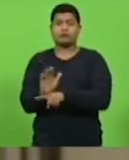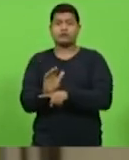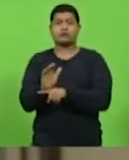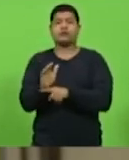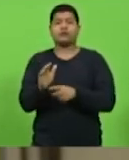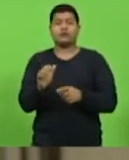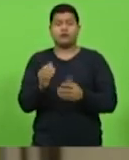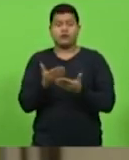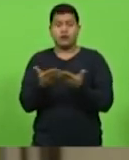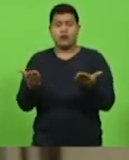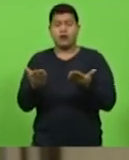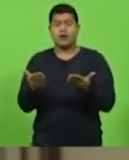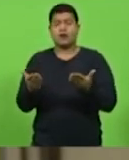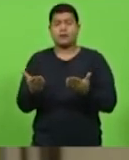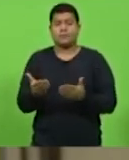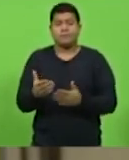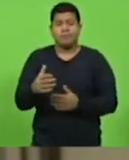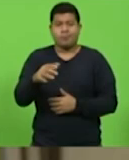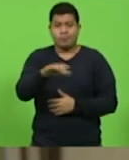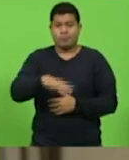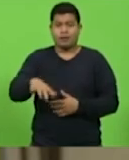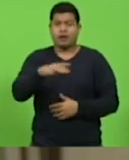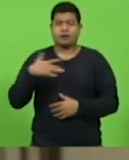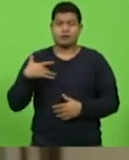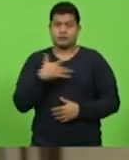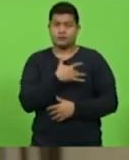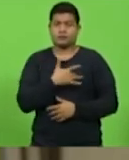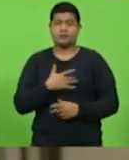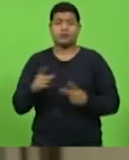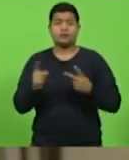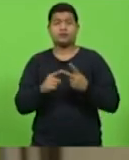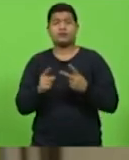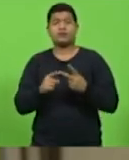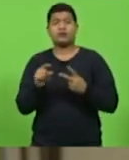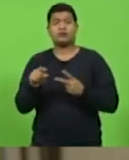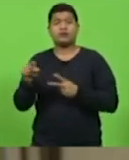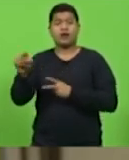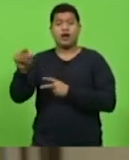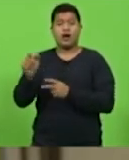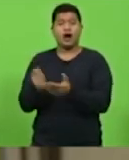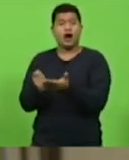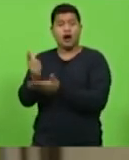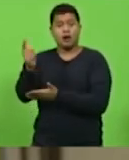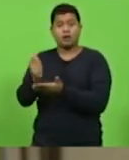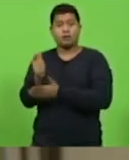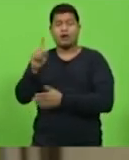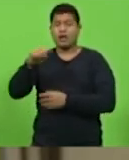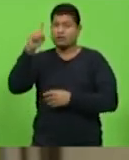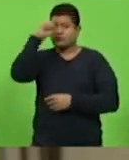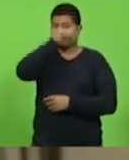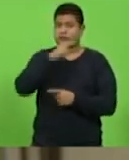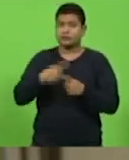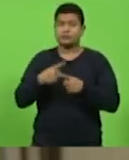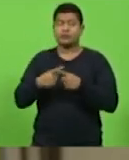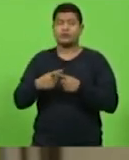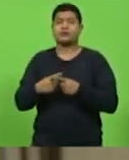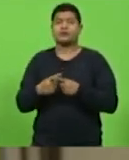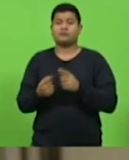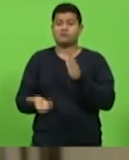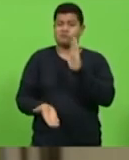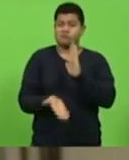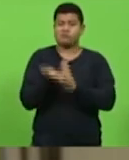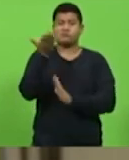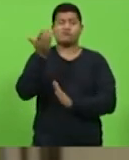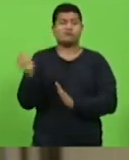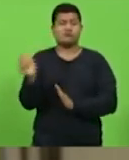saúde. 2. Que tais contratações eram complexas à época pela dinâmica de mercado, com preços elevados